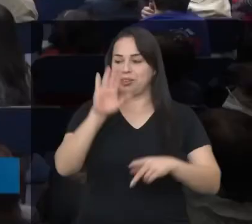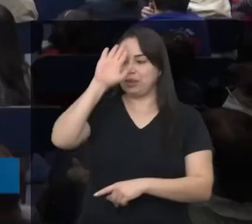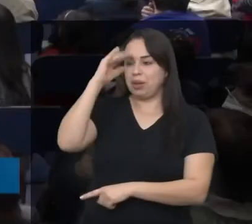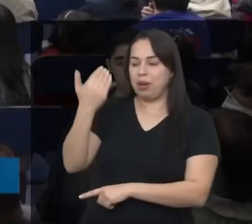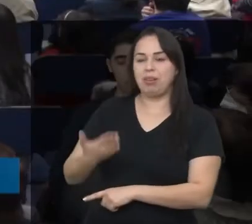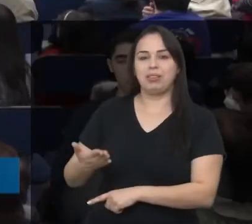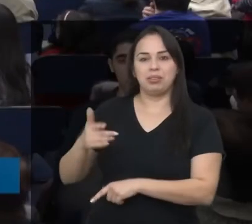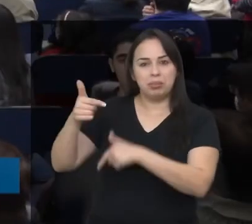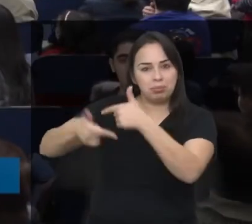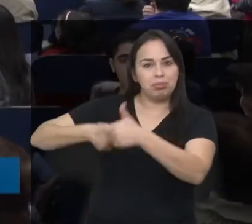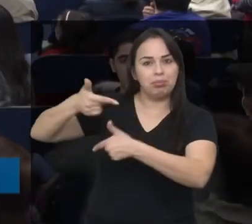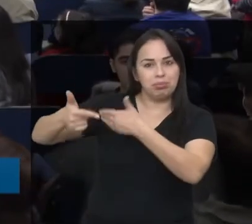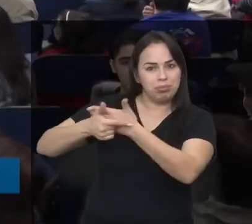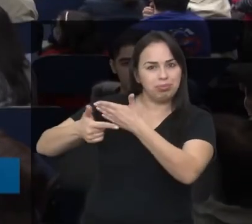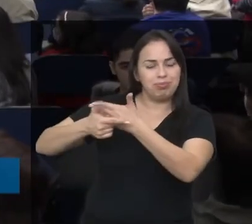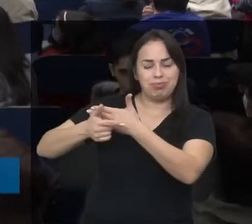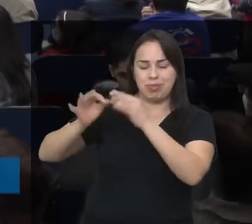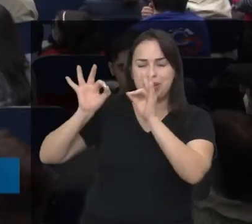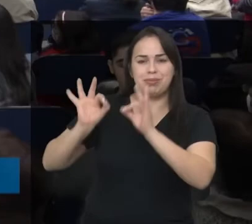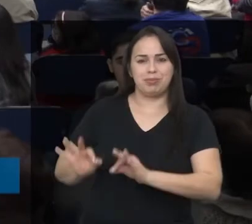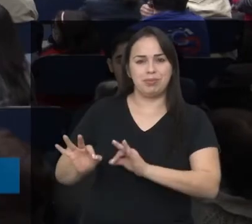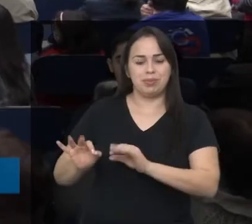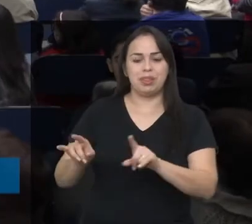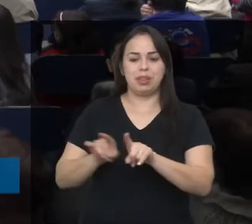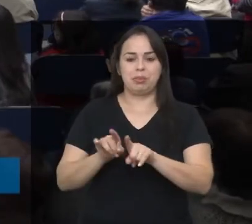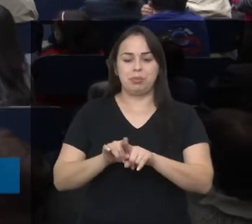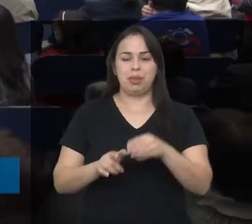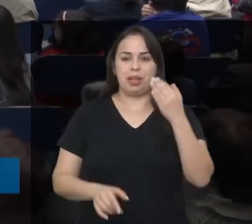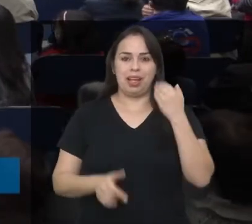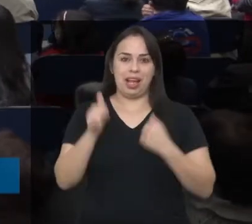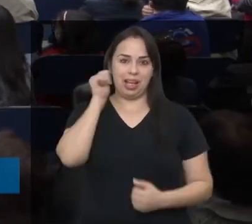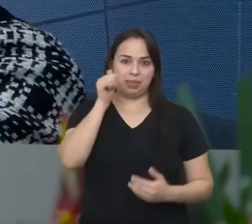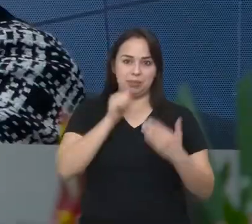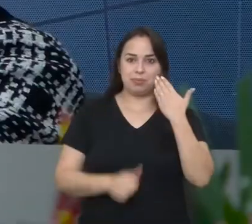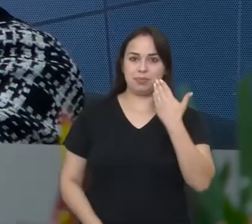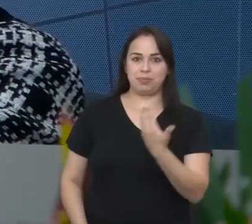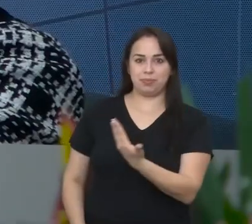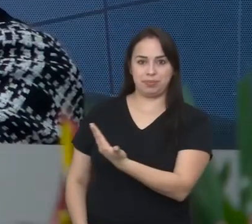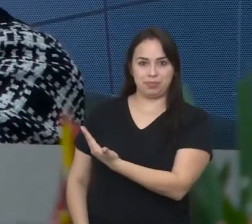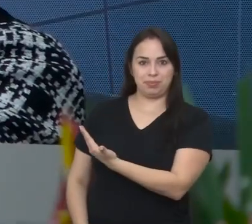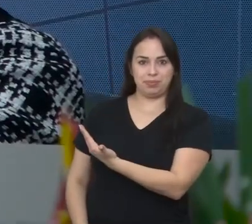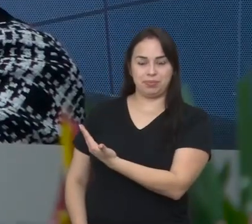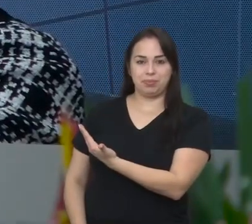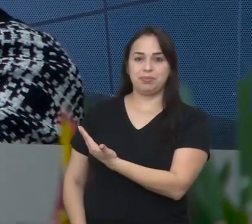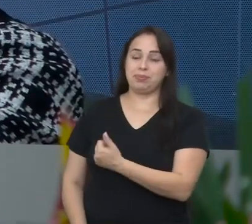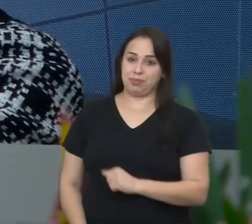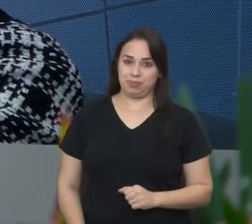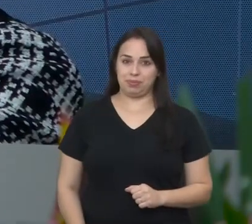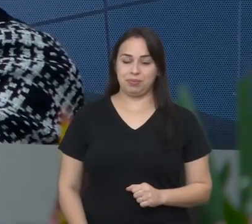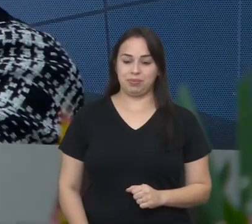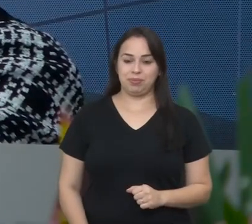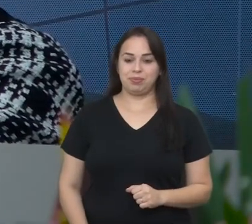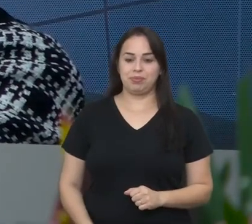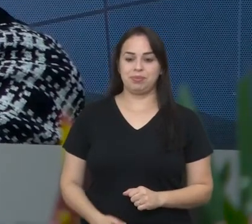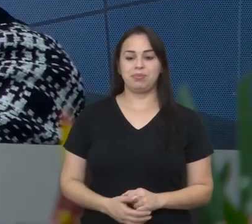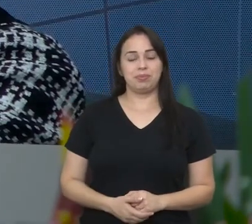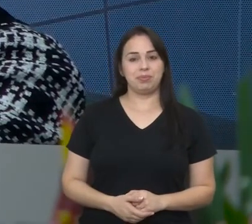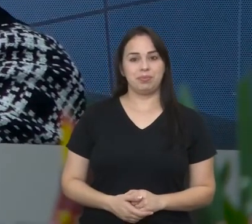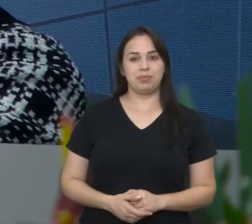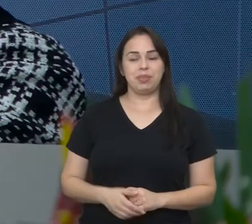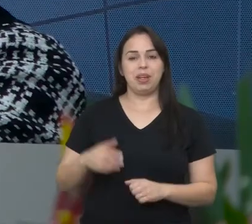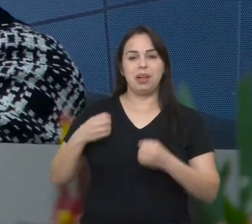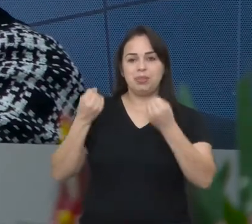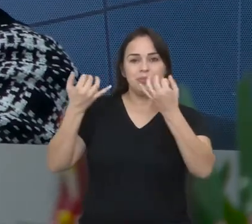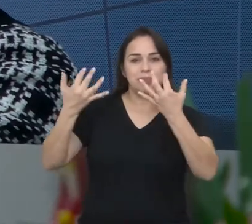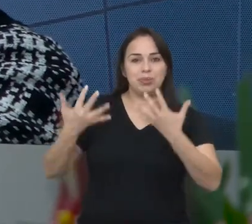joseense, que reconhece o importante papel desempenhado pela colônia japonesa. A senhora Chiho Komuro, cônsul-geral adjunta